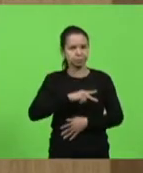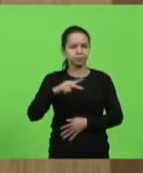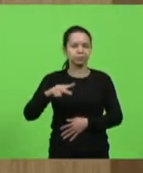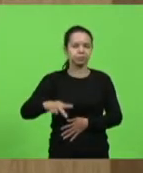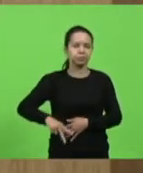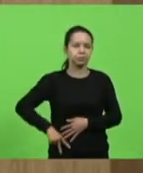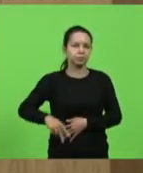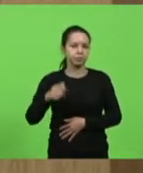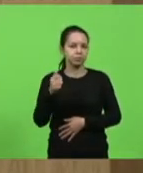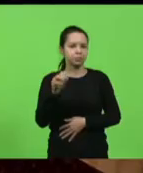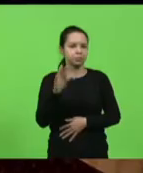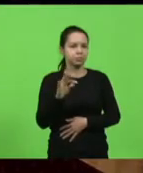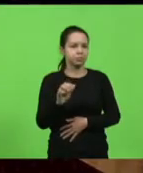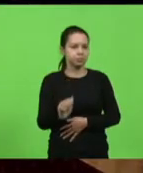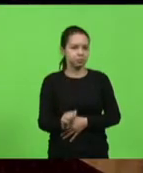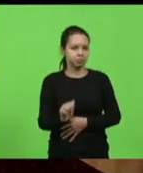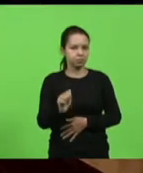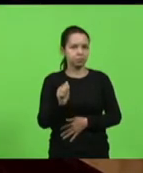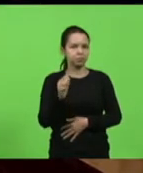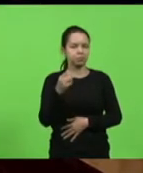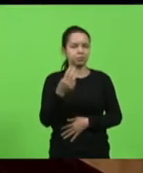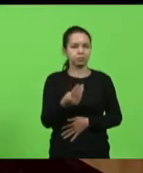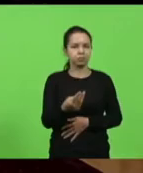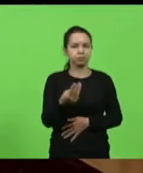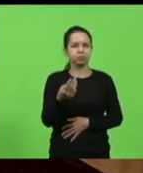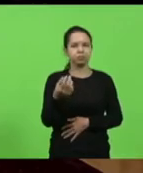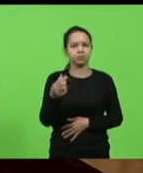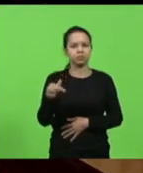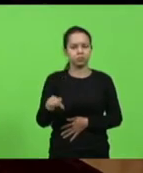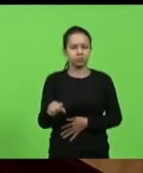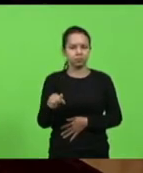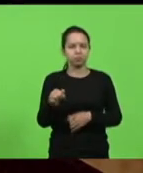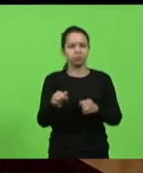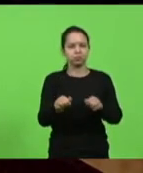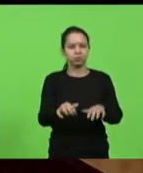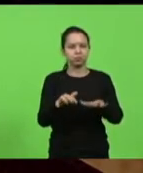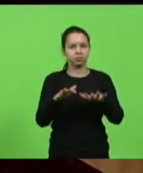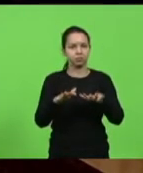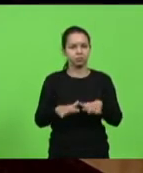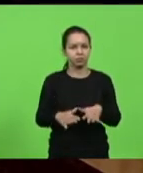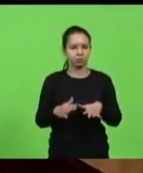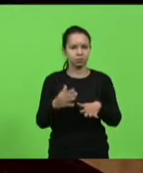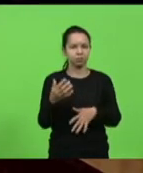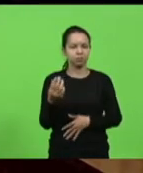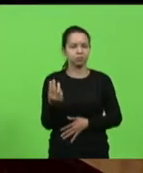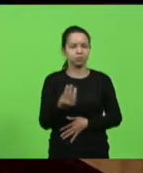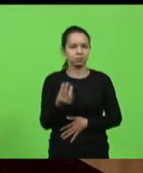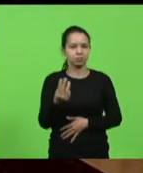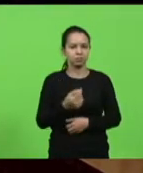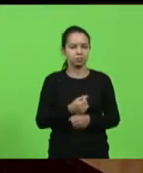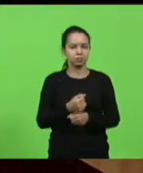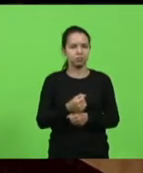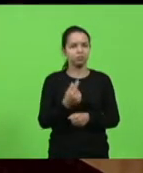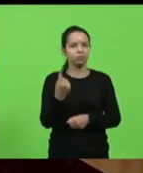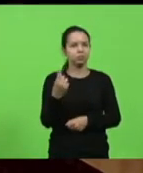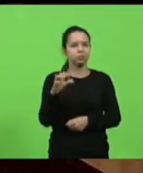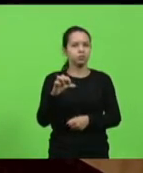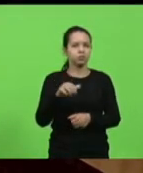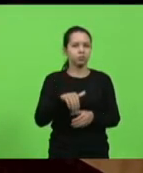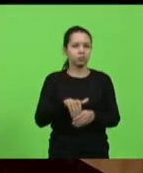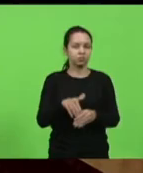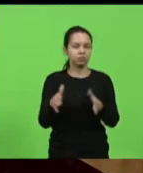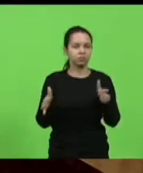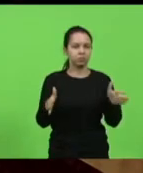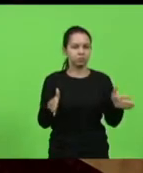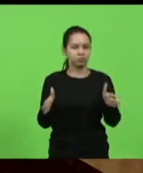Ata da trigésima sessão ordinária da terceira sessão legislativa da 19ª Legislatura da